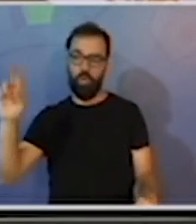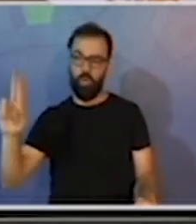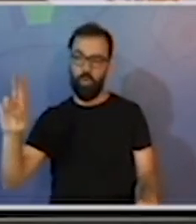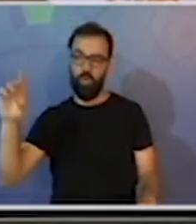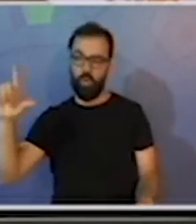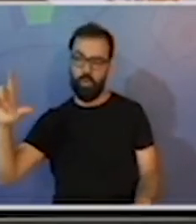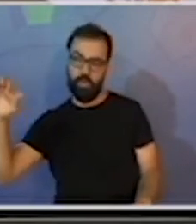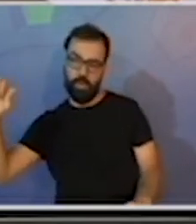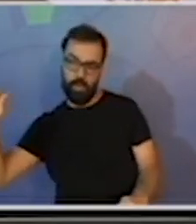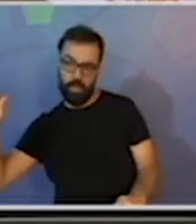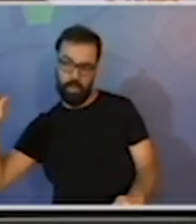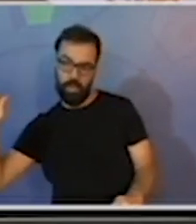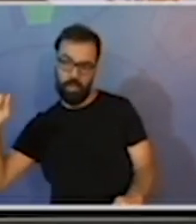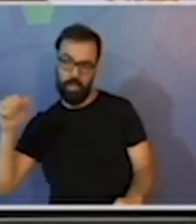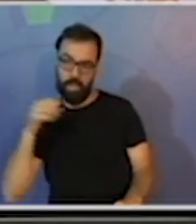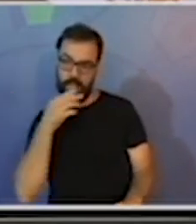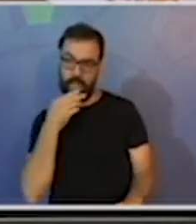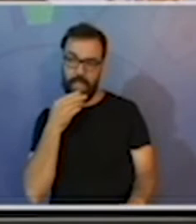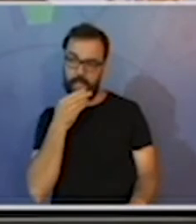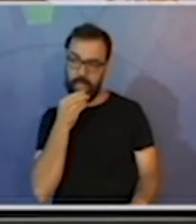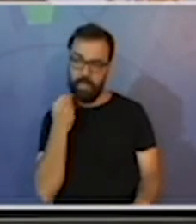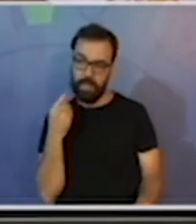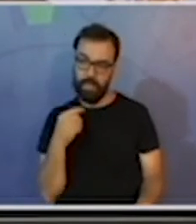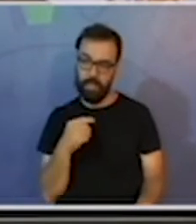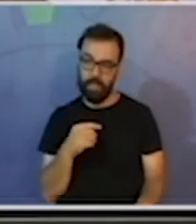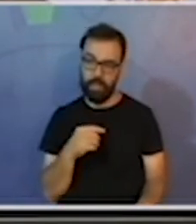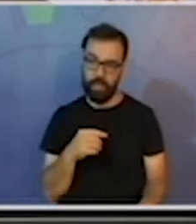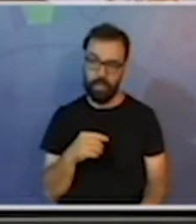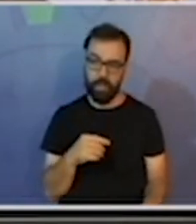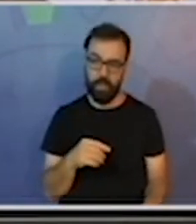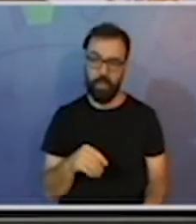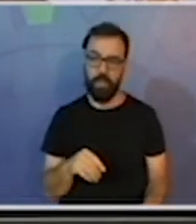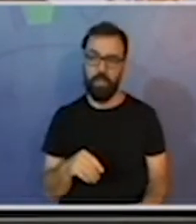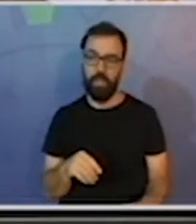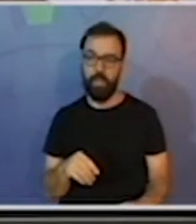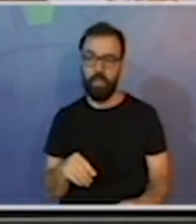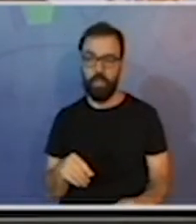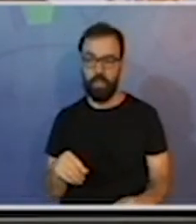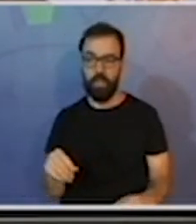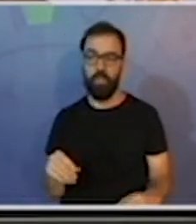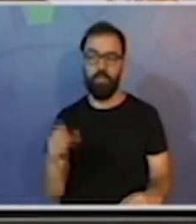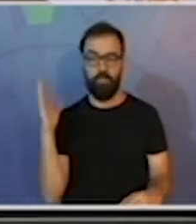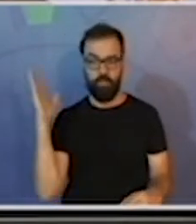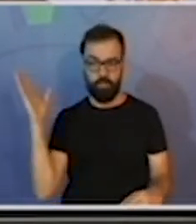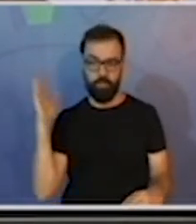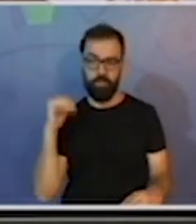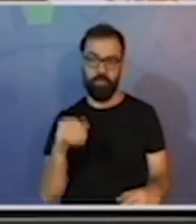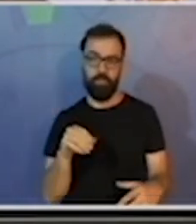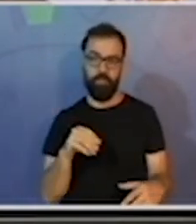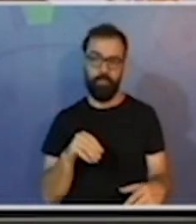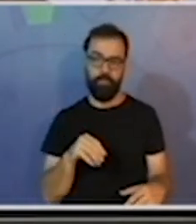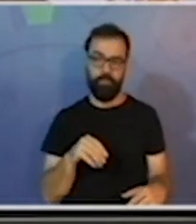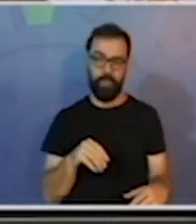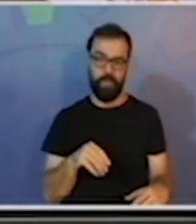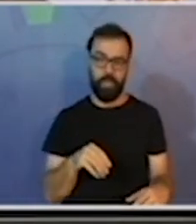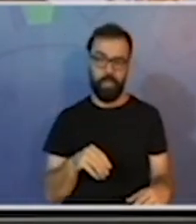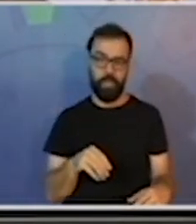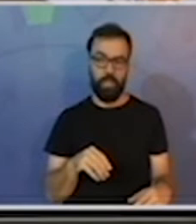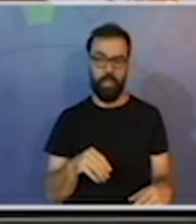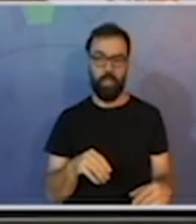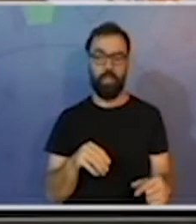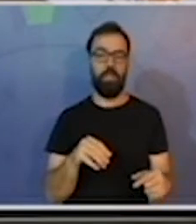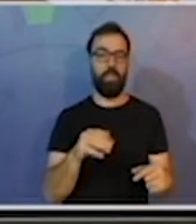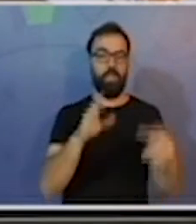entregue no irregular expressar no Regular nós temos expressado e não